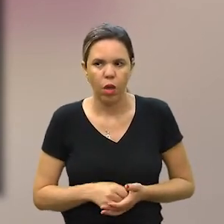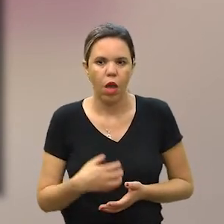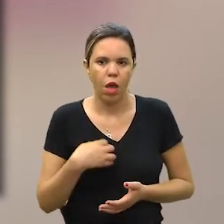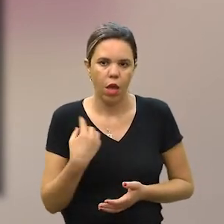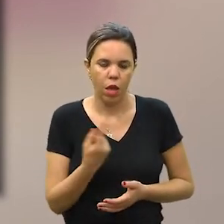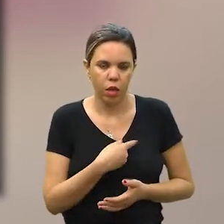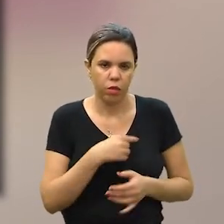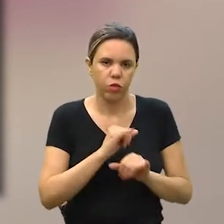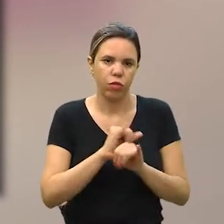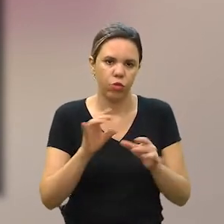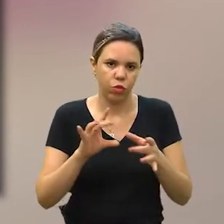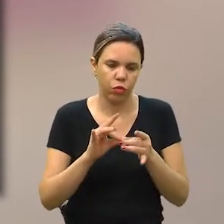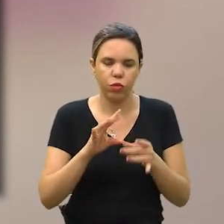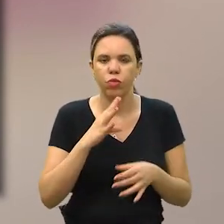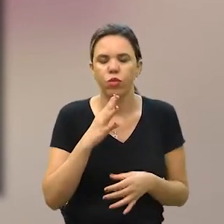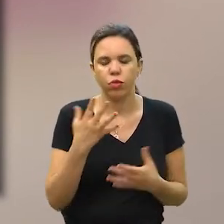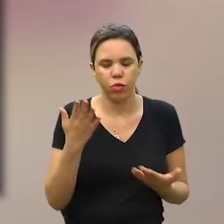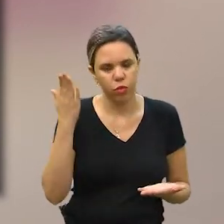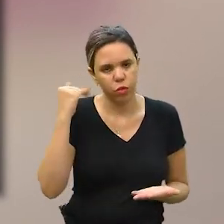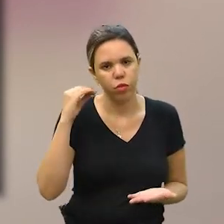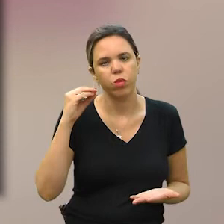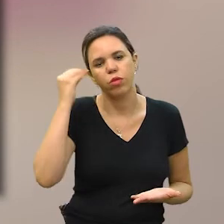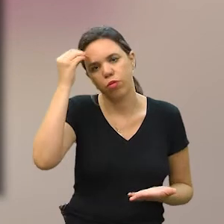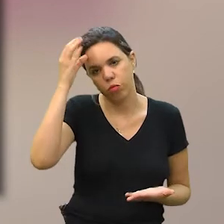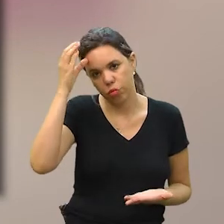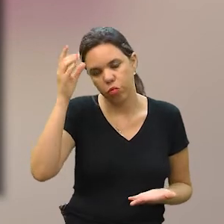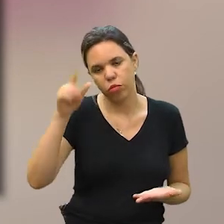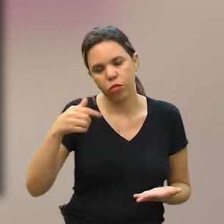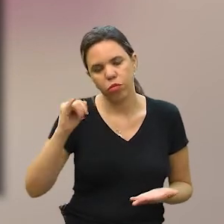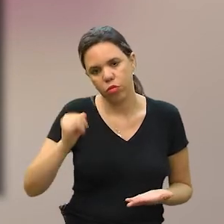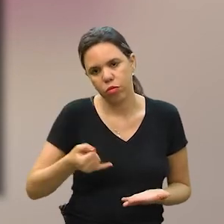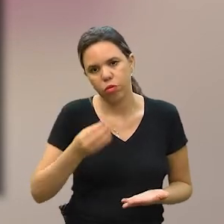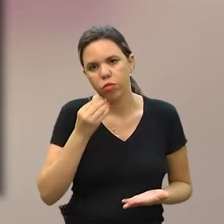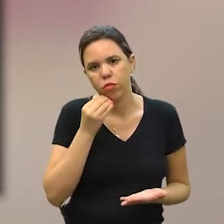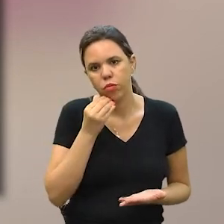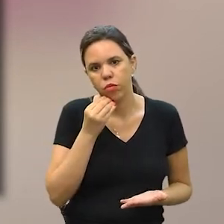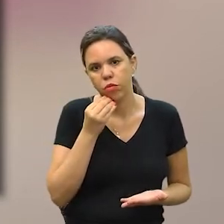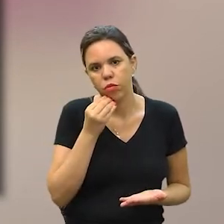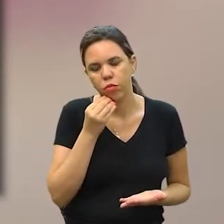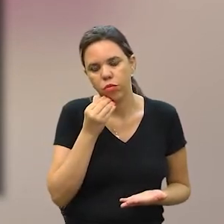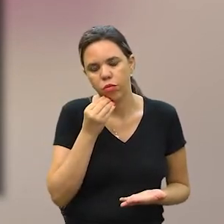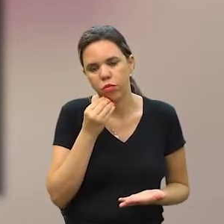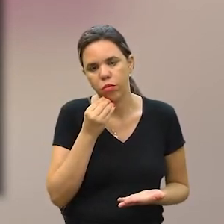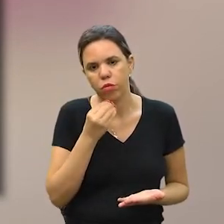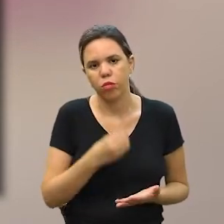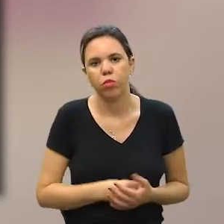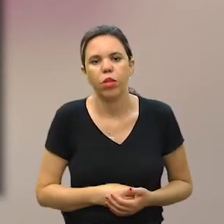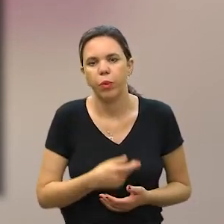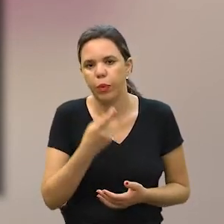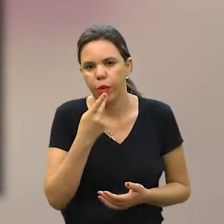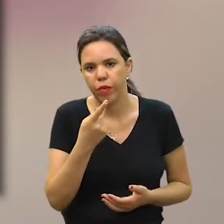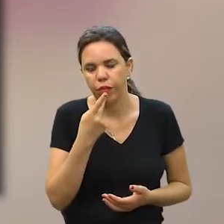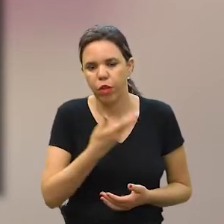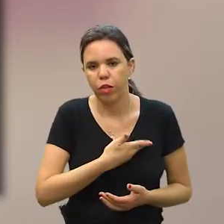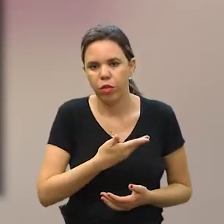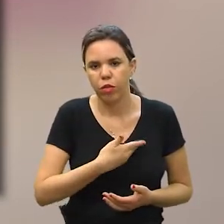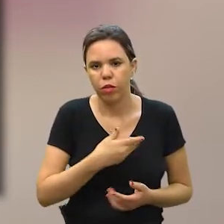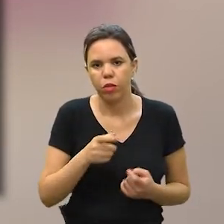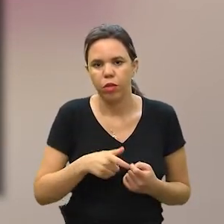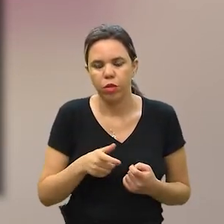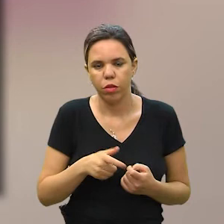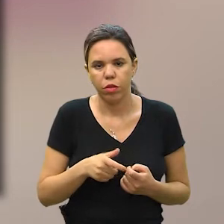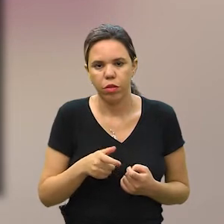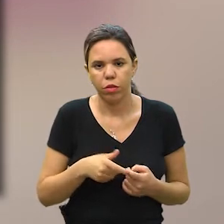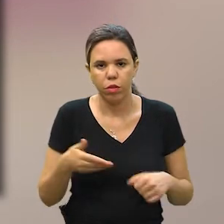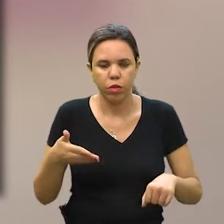uma forma da gente difundir esse conhecimento e a gente aproveita essa oportunidade para falar para os colegas